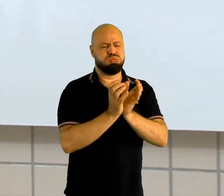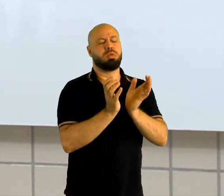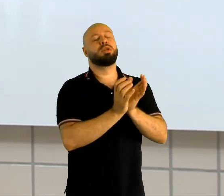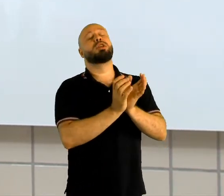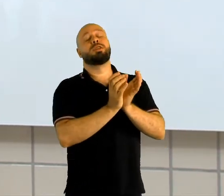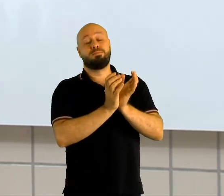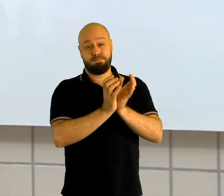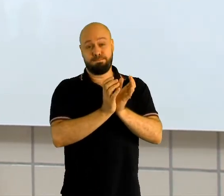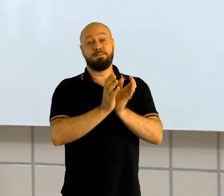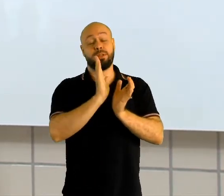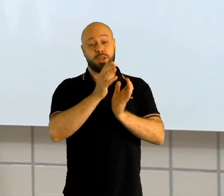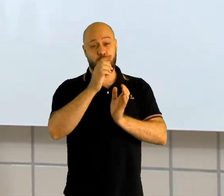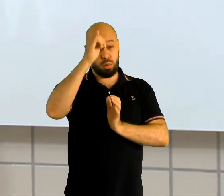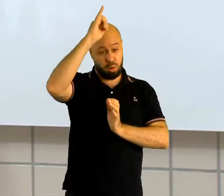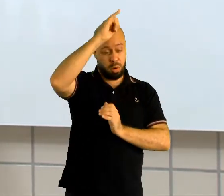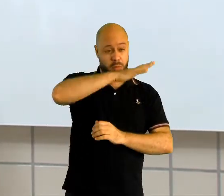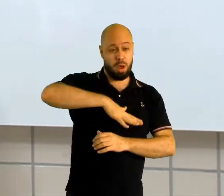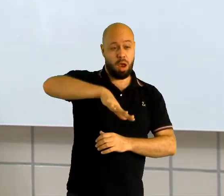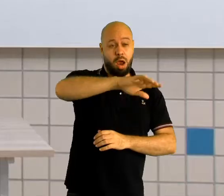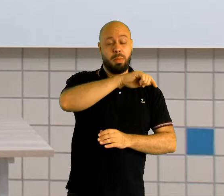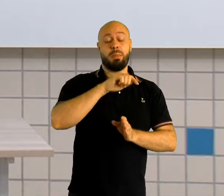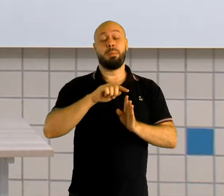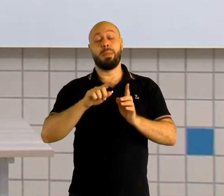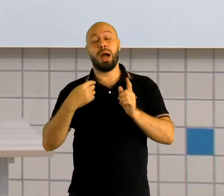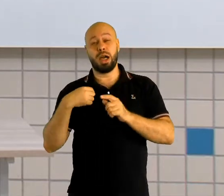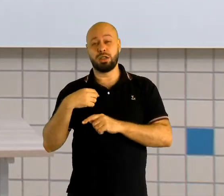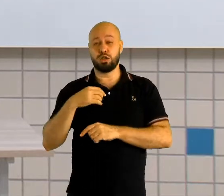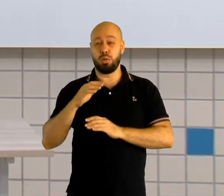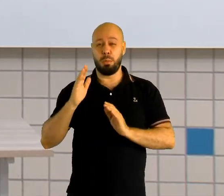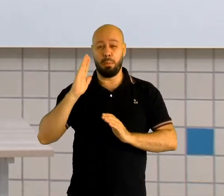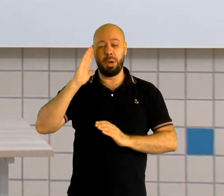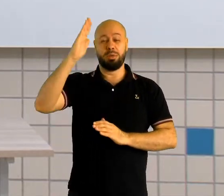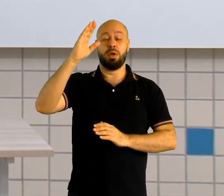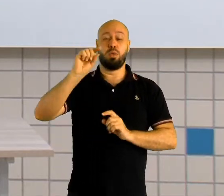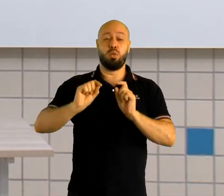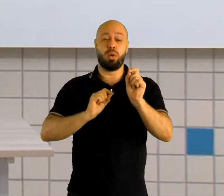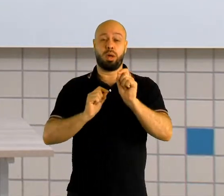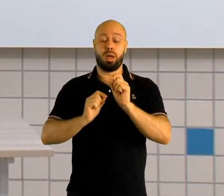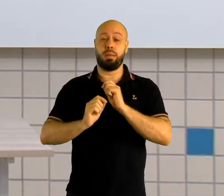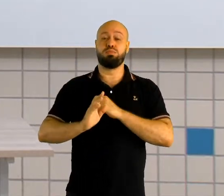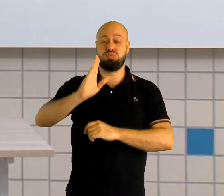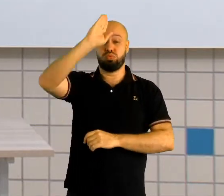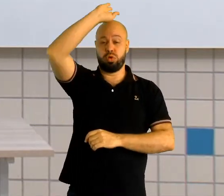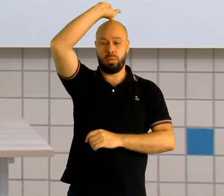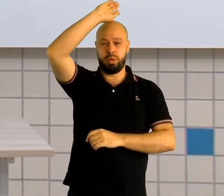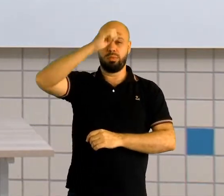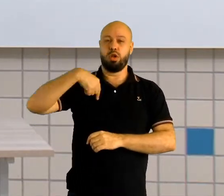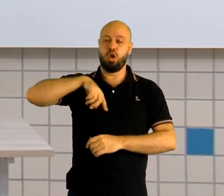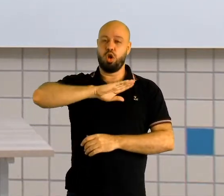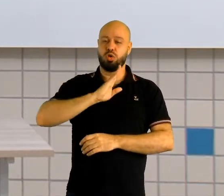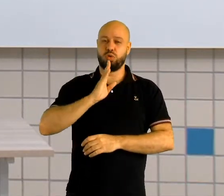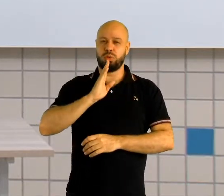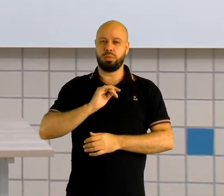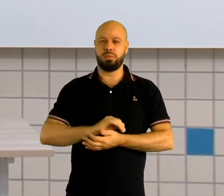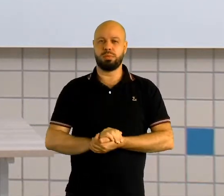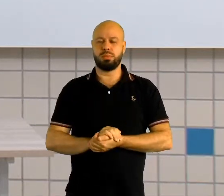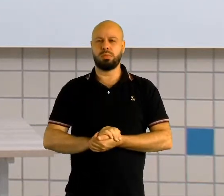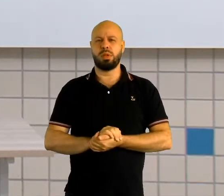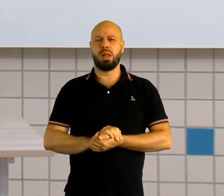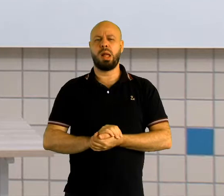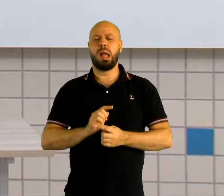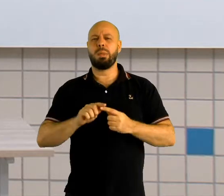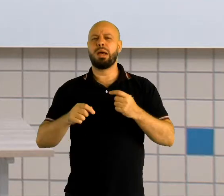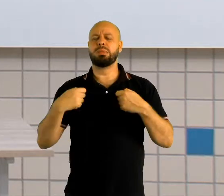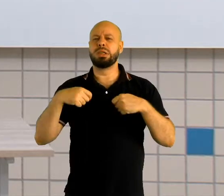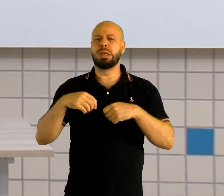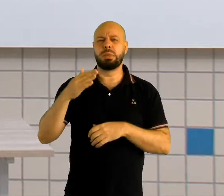sobre ele é o Império Romano. Uma outra coisa que é importante para nós compreendermos são os fatores presentes